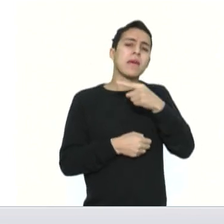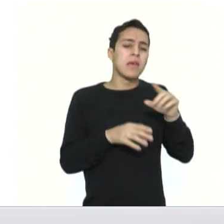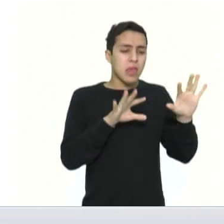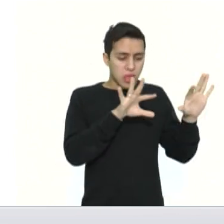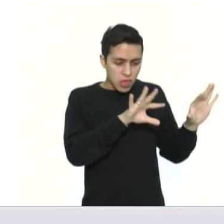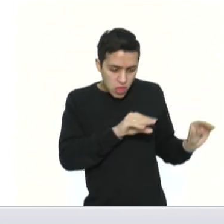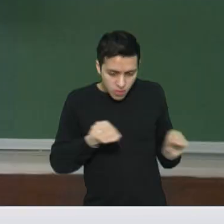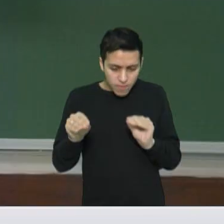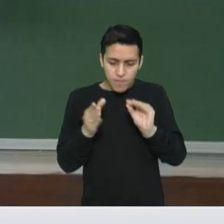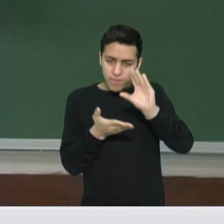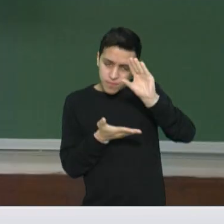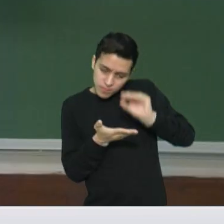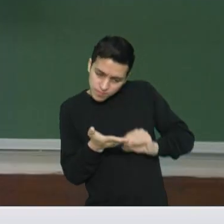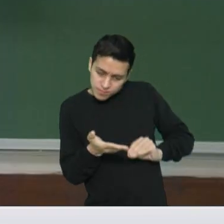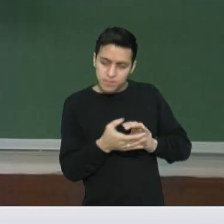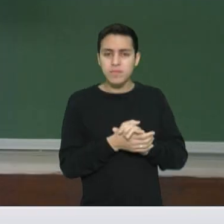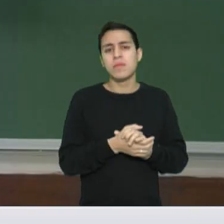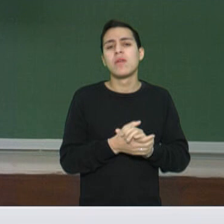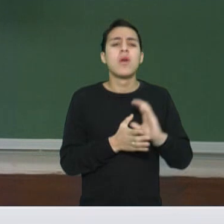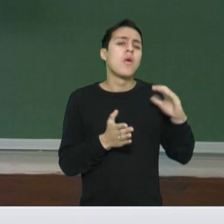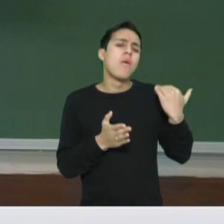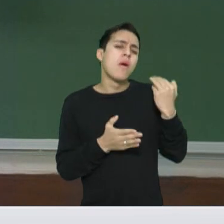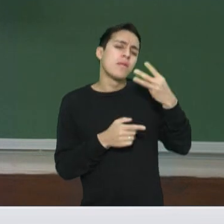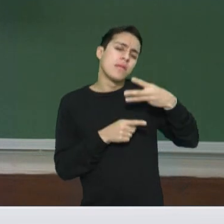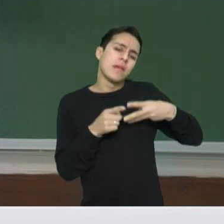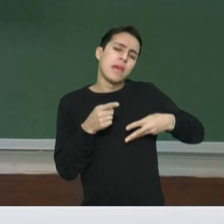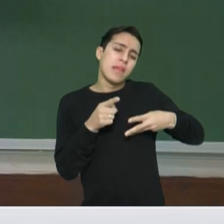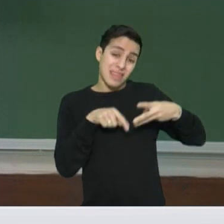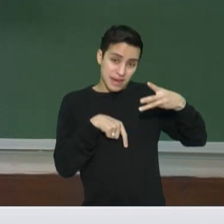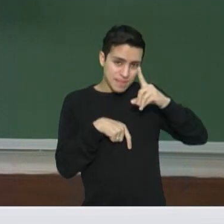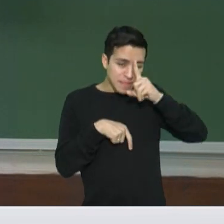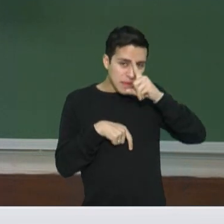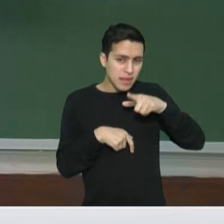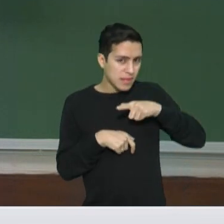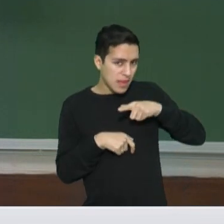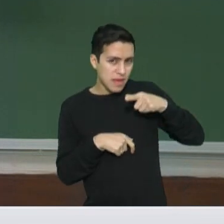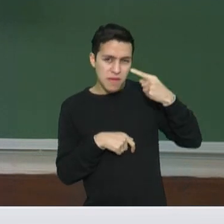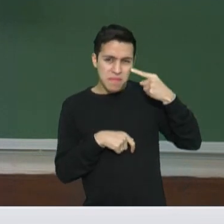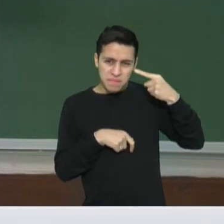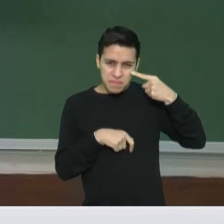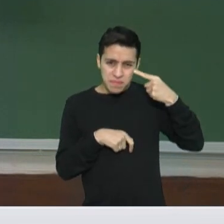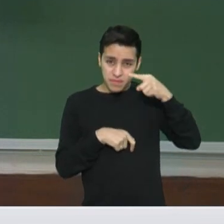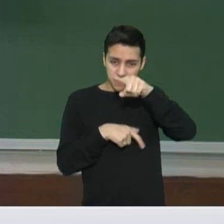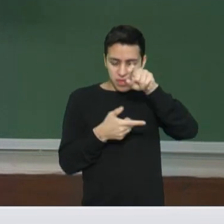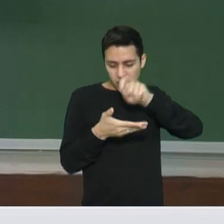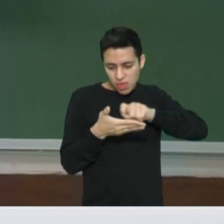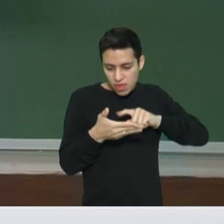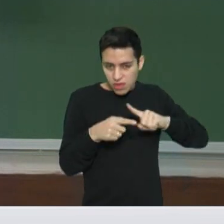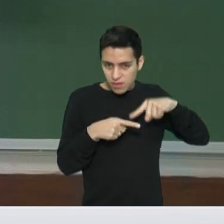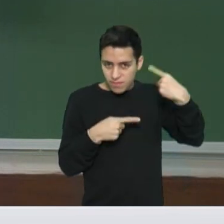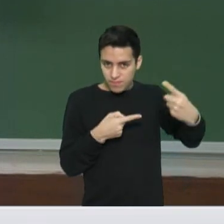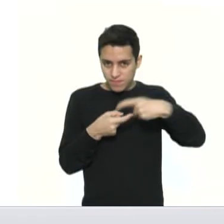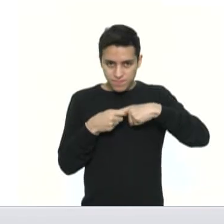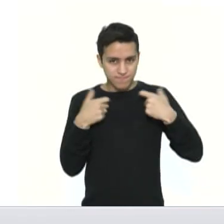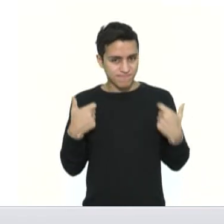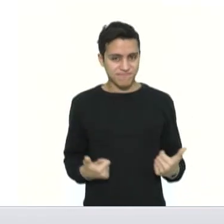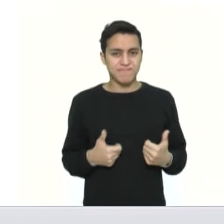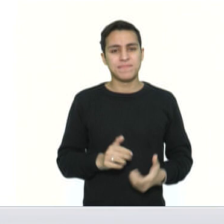compile abaixo. Quais são os 3 perigos que a gente viu? Então, aí coloca com as suas palavras e depois a gente volta.